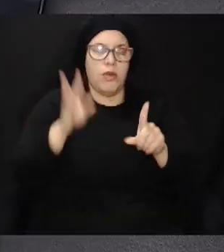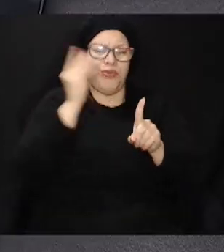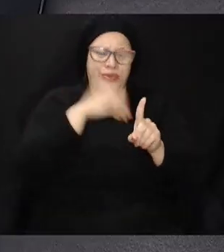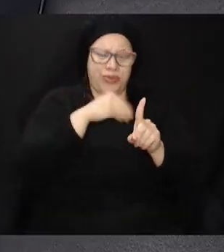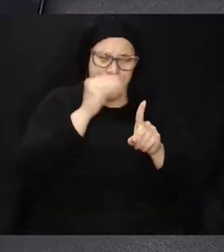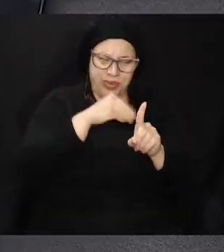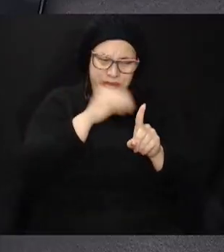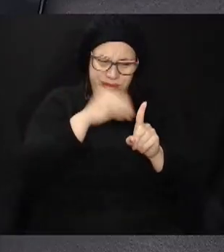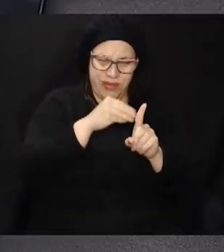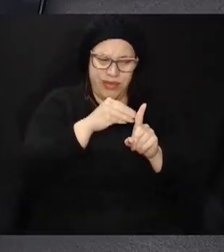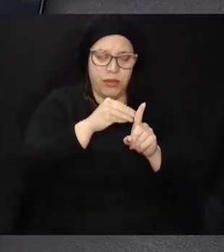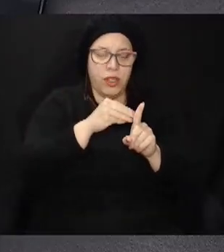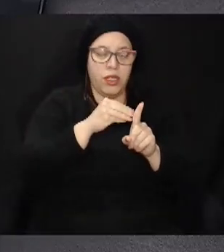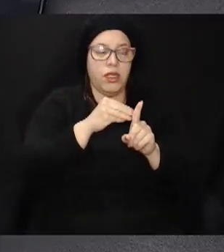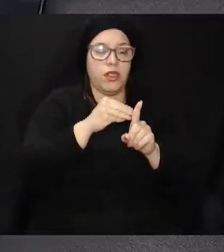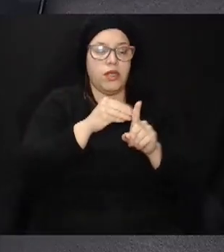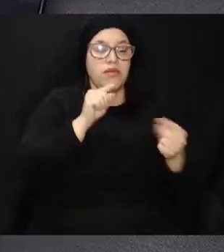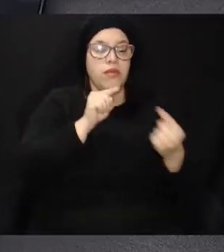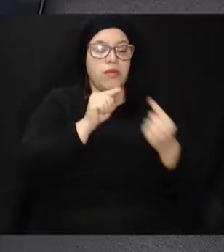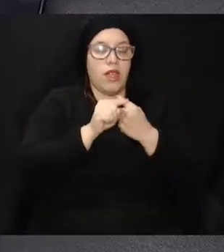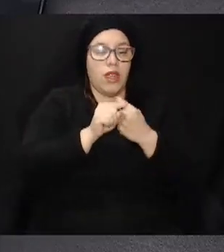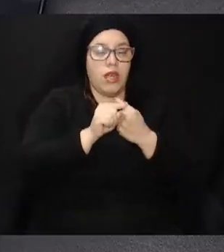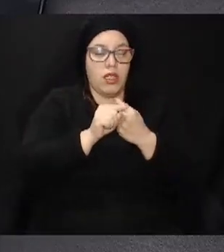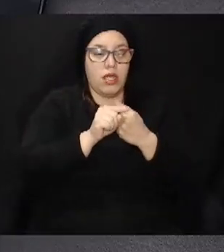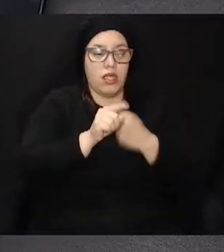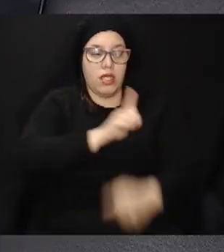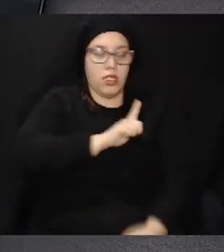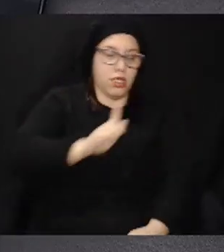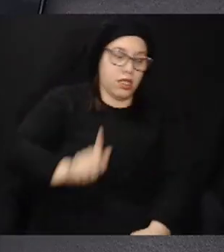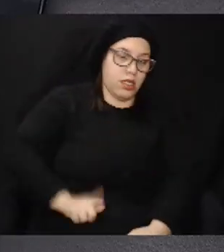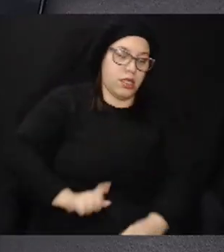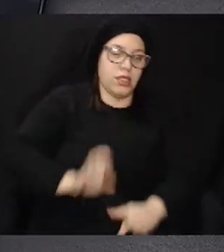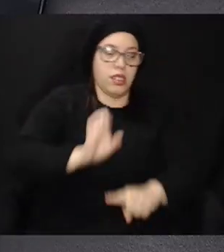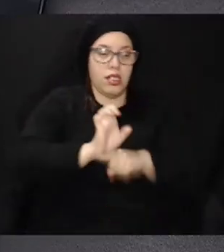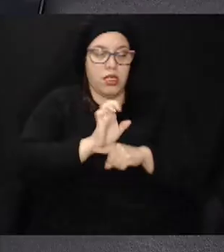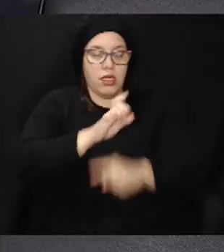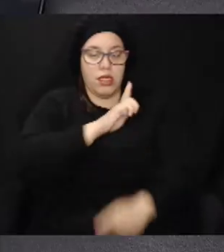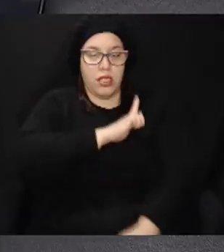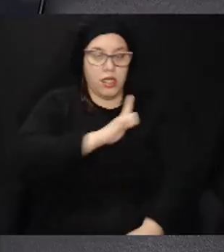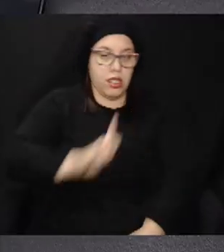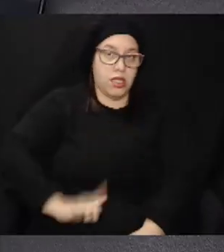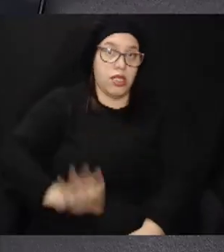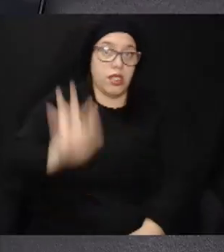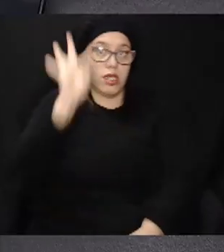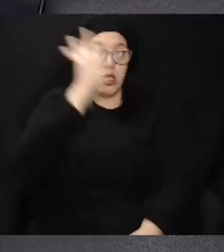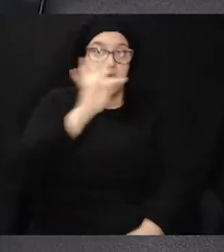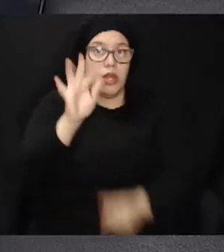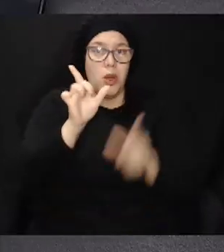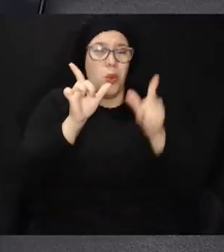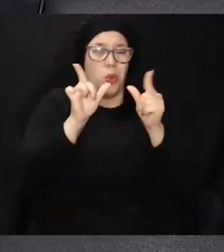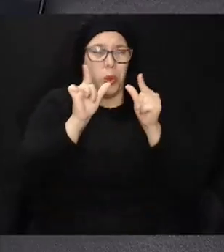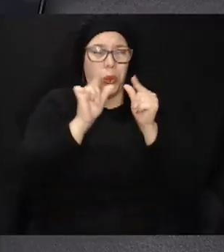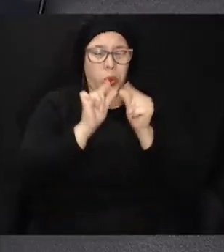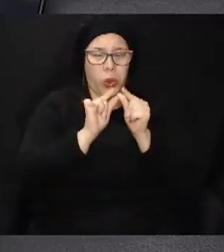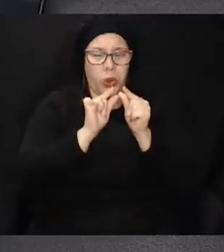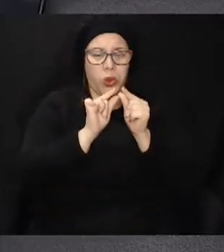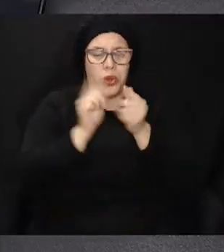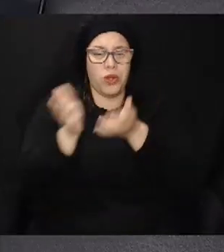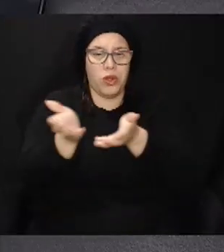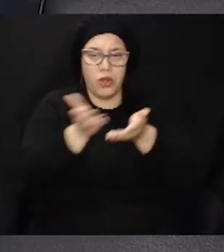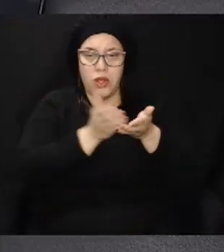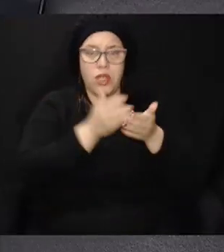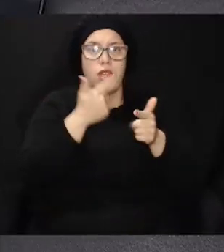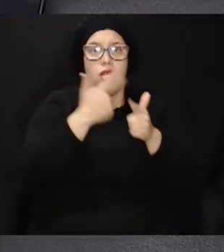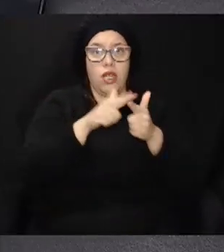as contrapartidas do governo do estado e do governo federal são muito pequenas para a cidade. Eles trazem o problema, mas